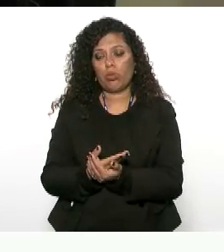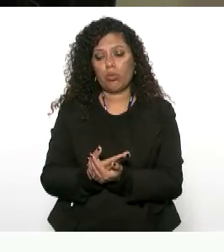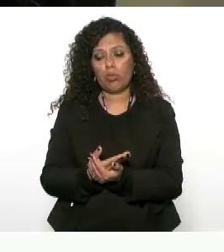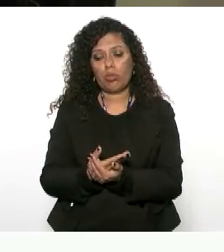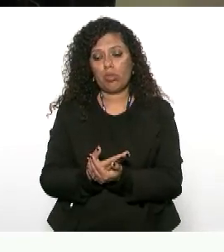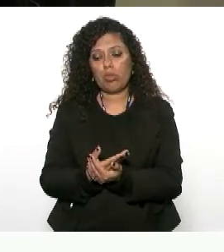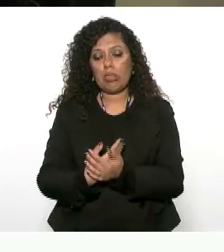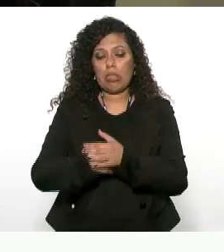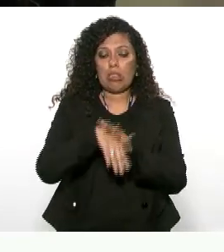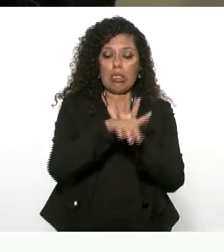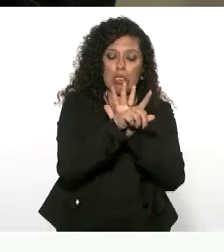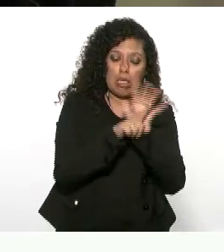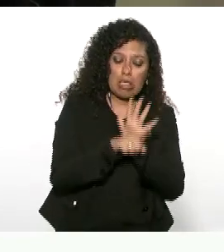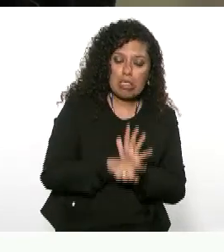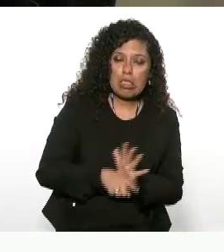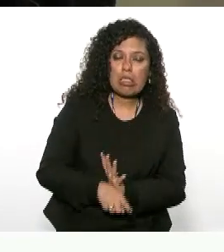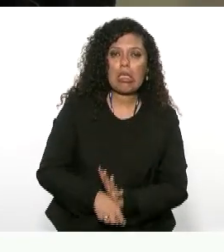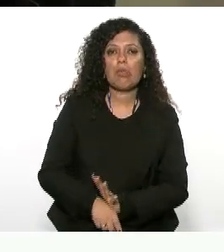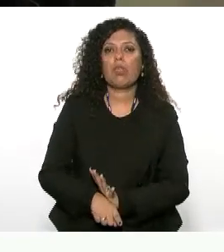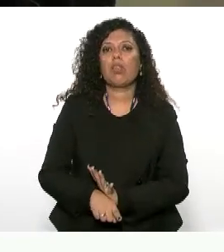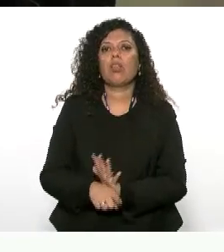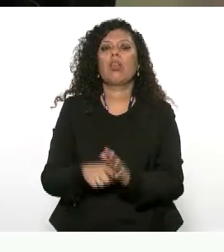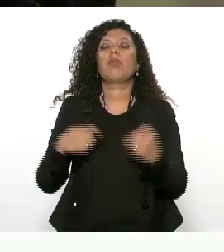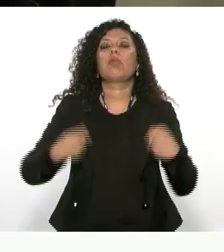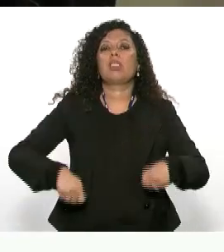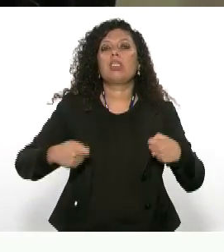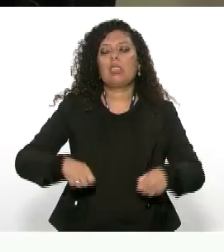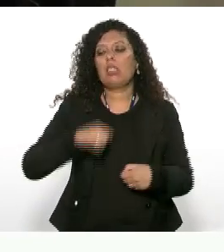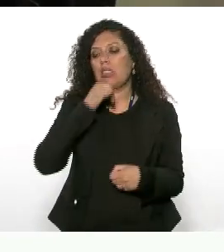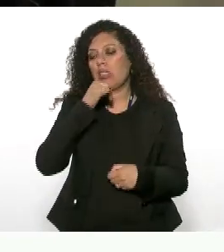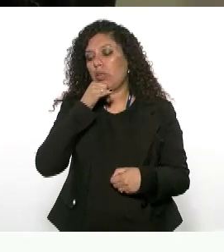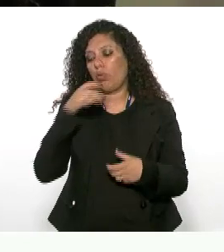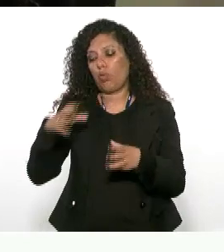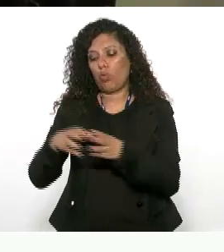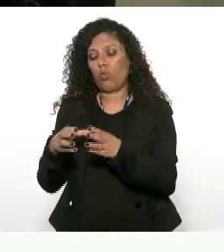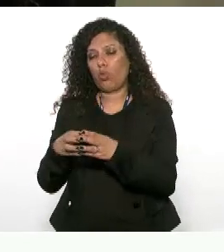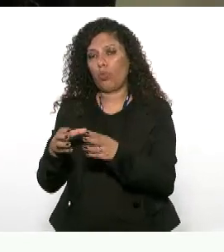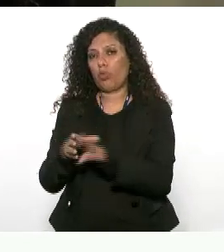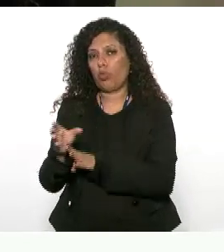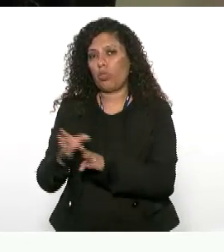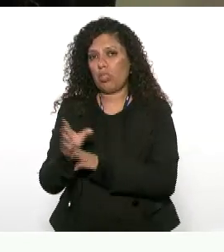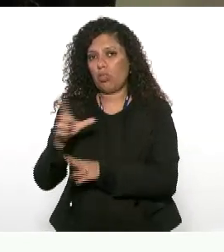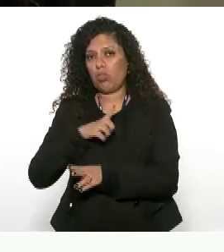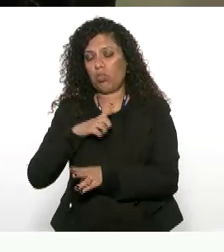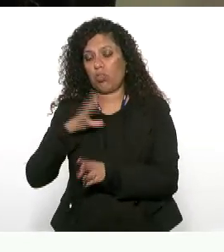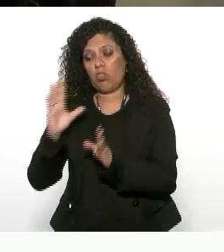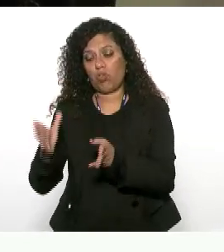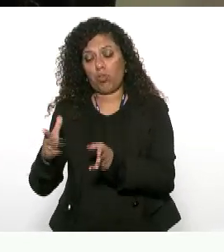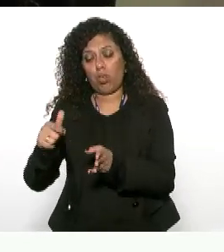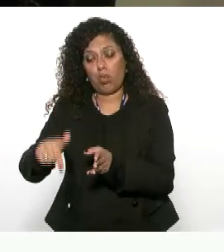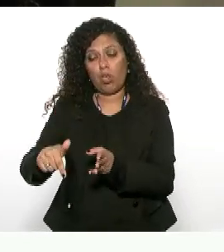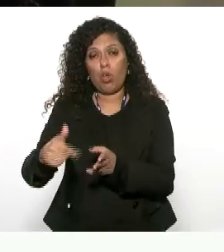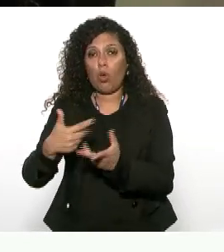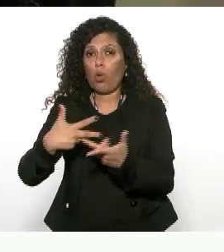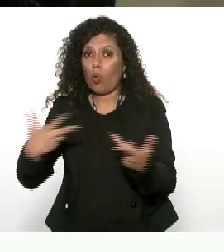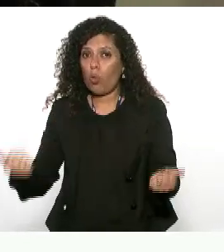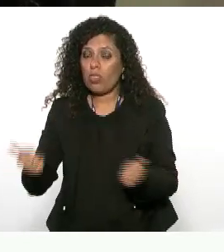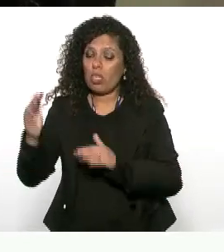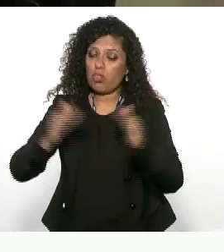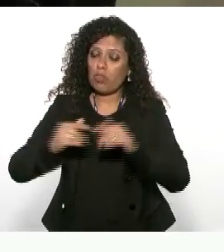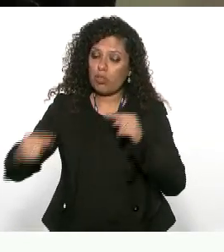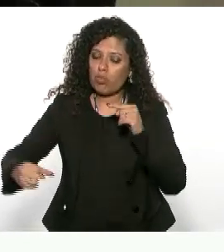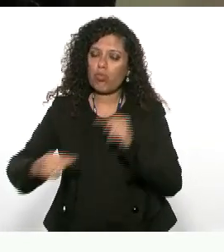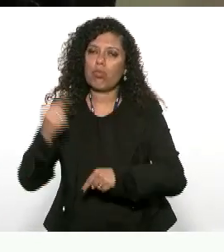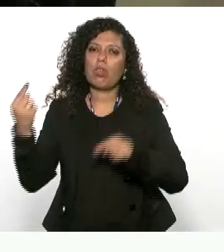fizessem essa análise, porque pode ser que dentro da instituição desse conselho algo possa estar em desacordo, né, em